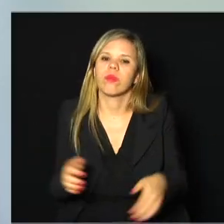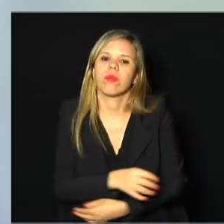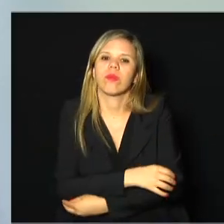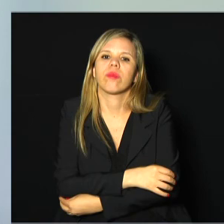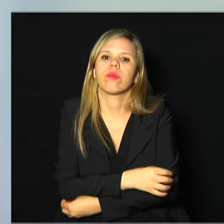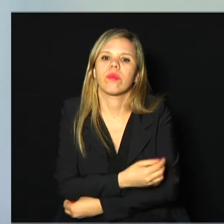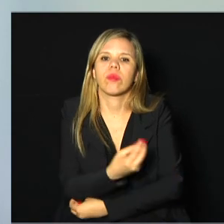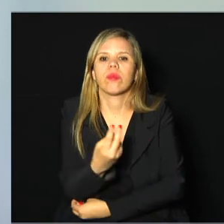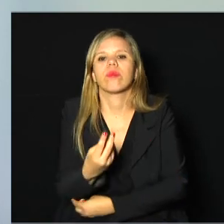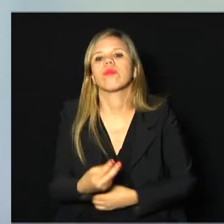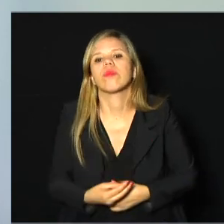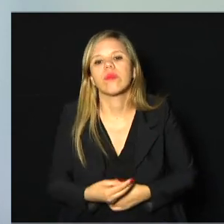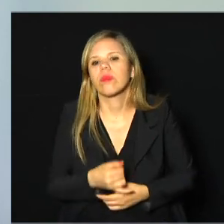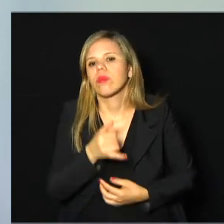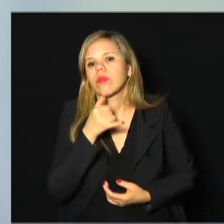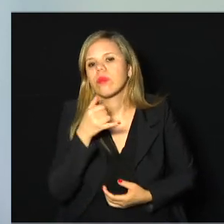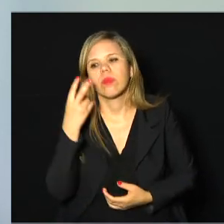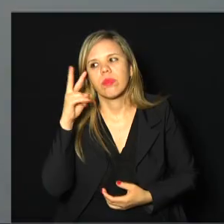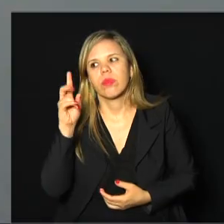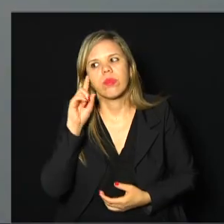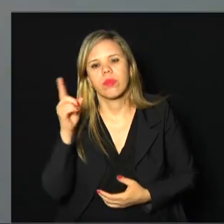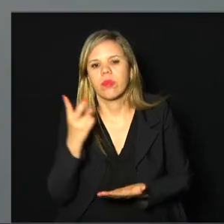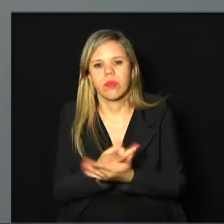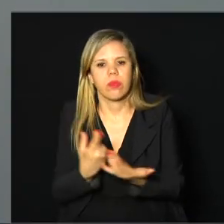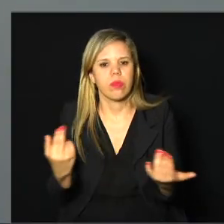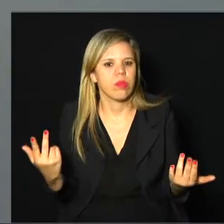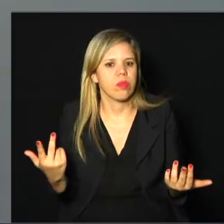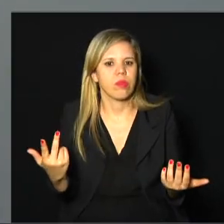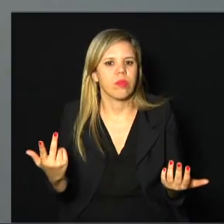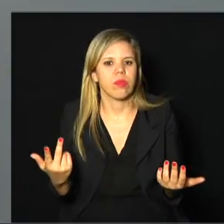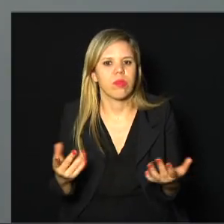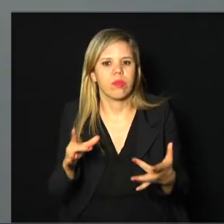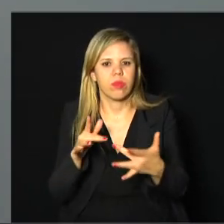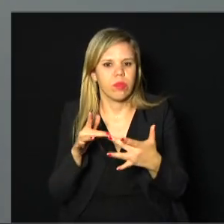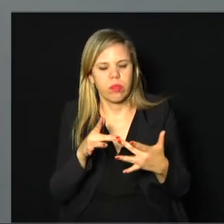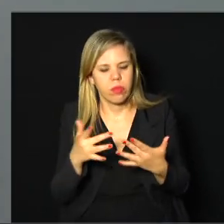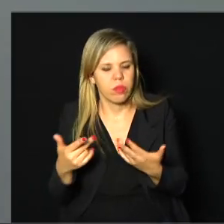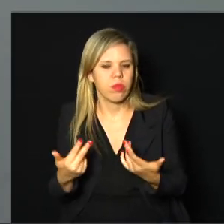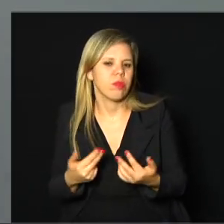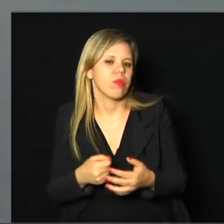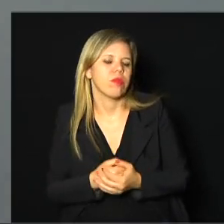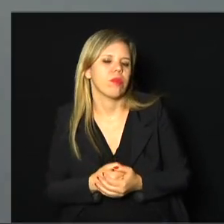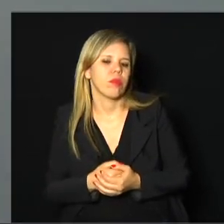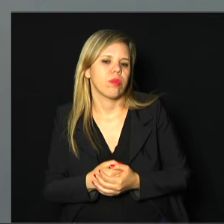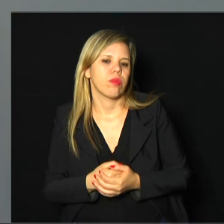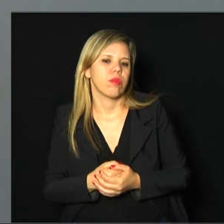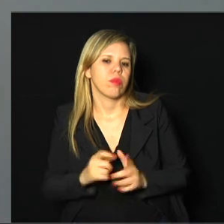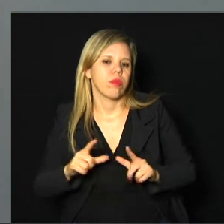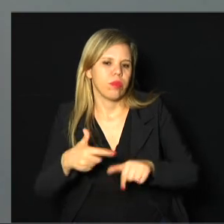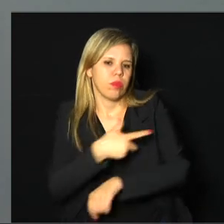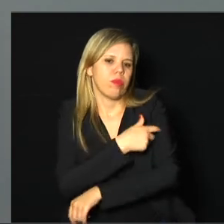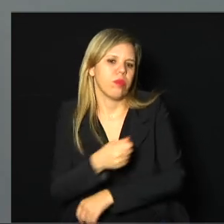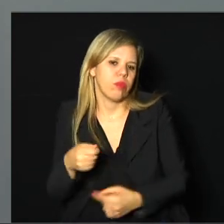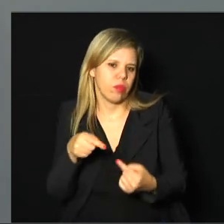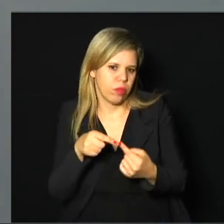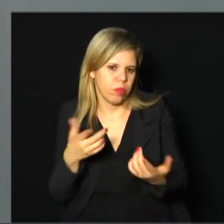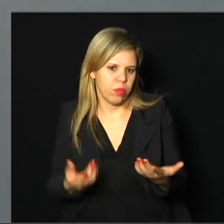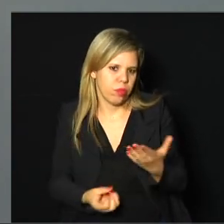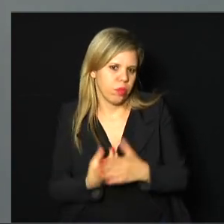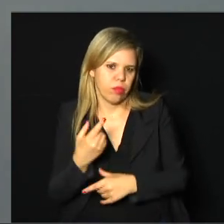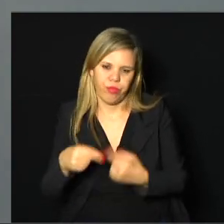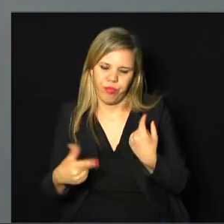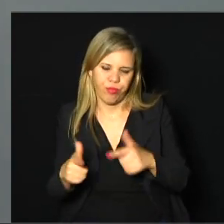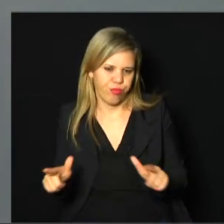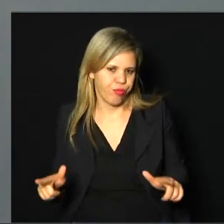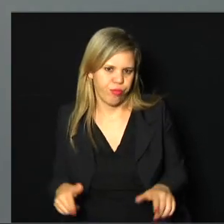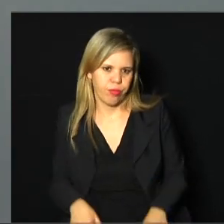circulando. Daqui 2 dias ela ia ter gripe mesmo assim, né? E ela associa com o ato da aplicação da vacina, que